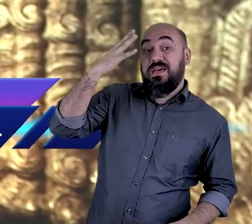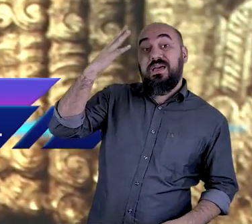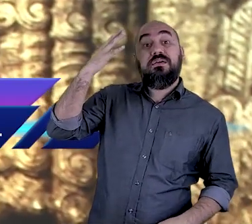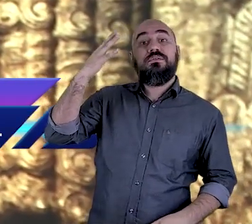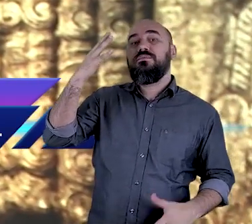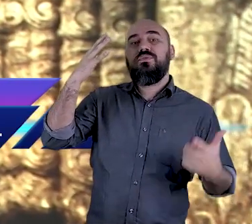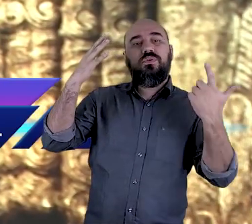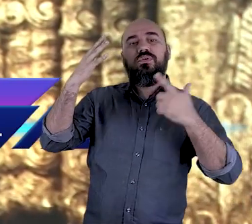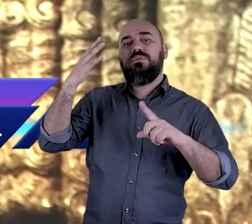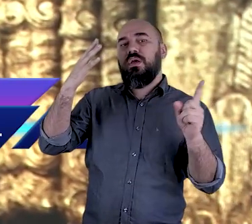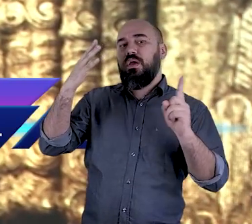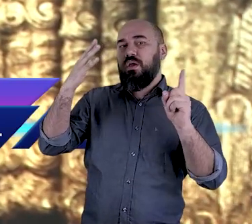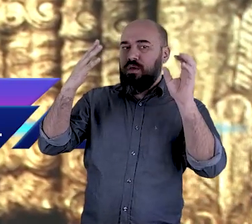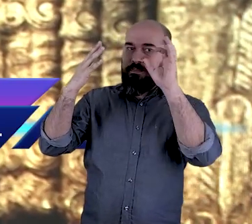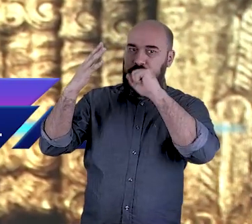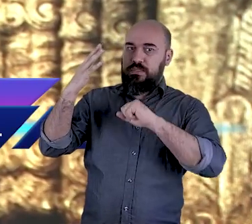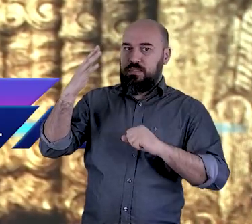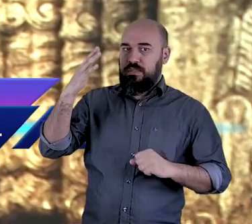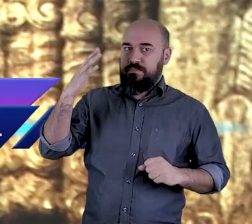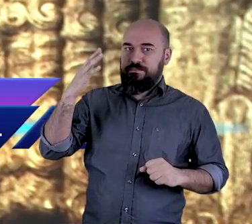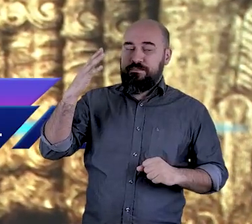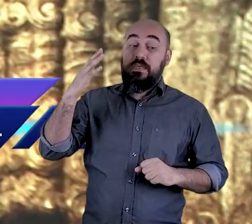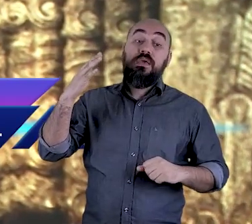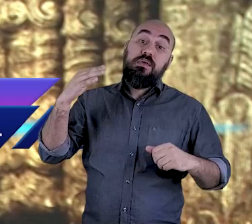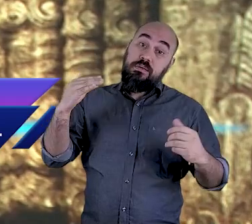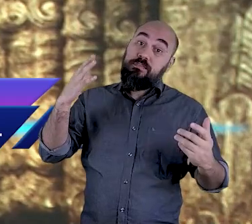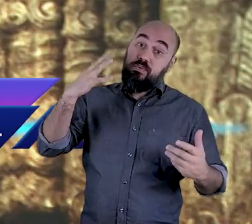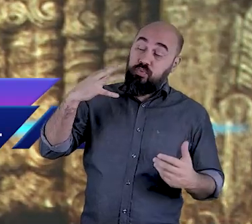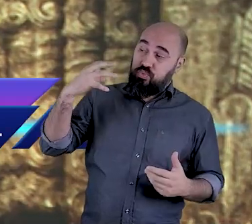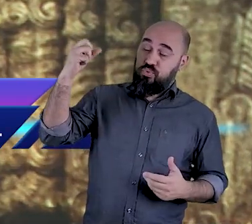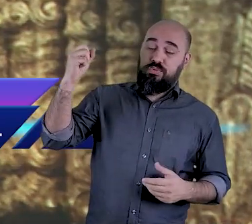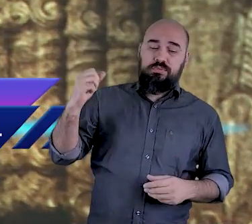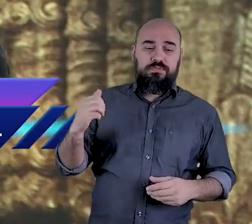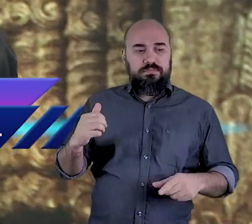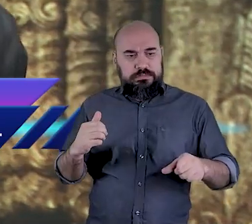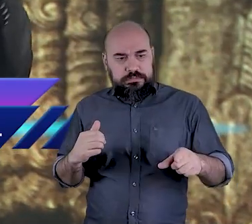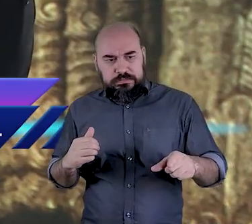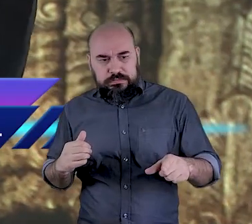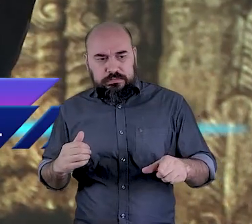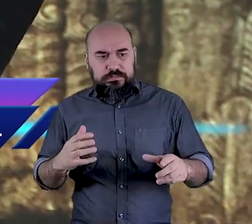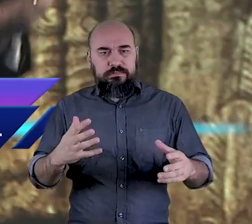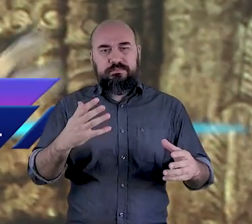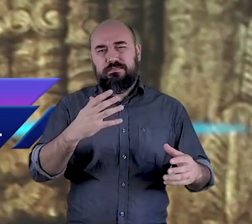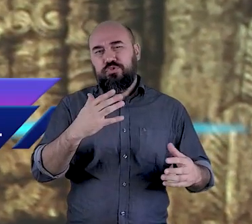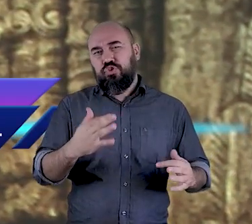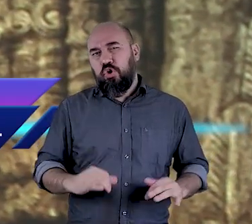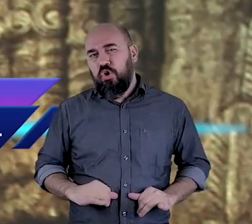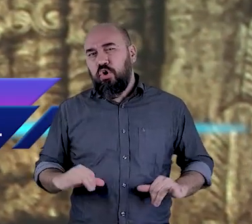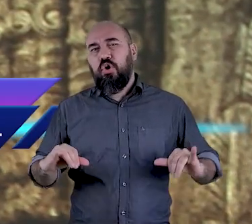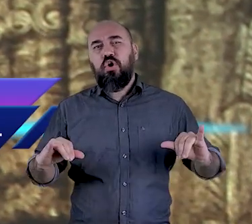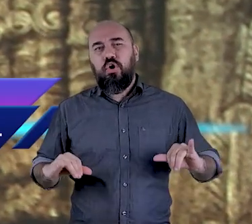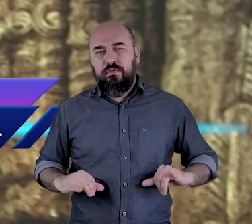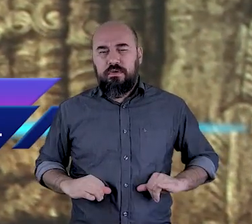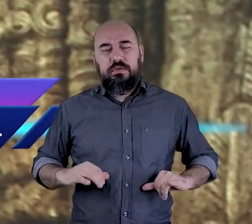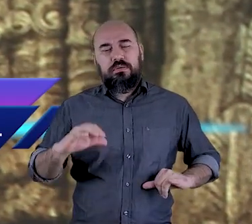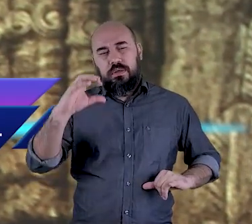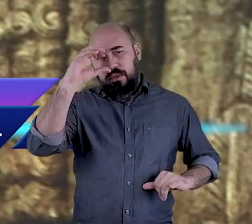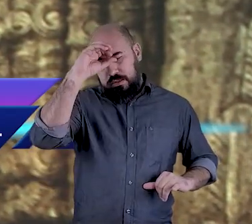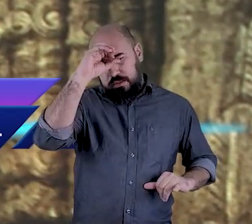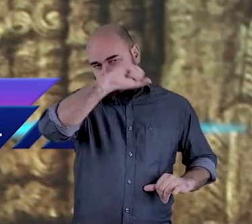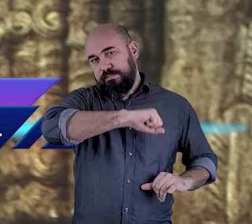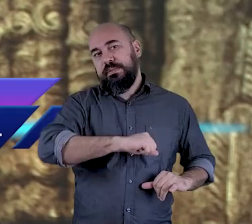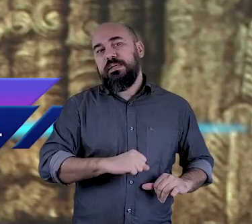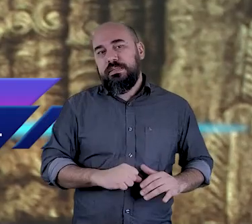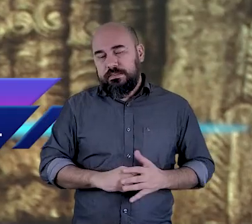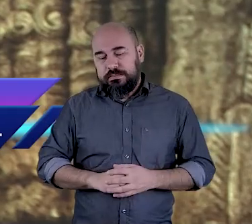narrativa de uma nação a quem Deus ensinou por meio de grande sofrimento e que